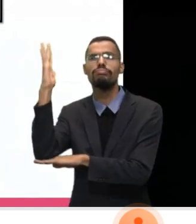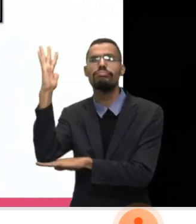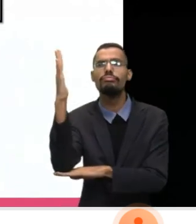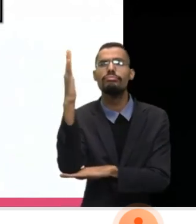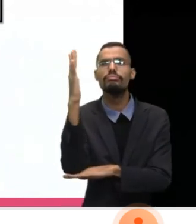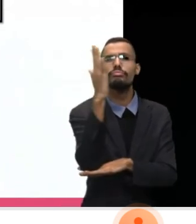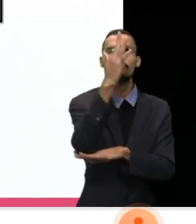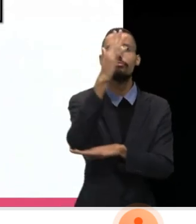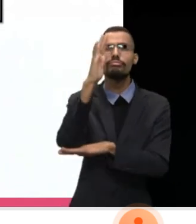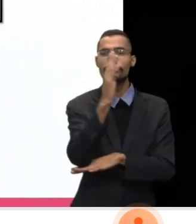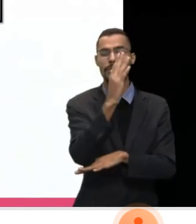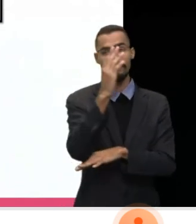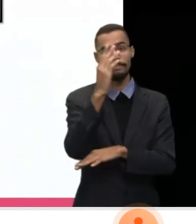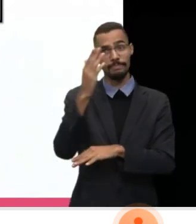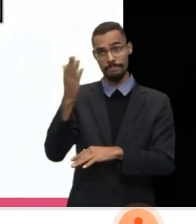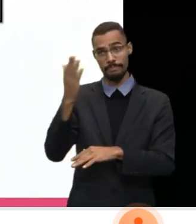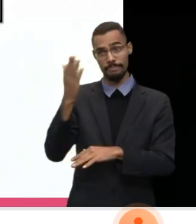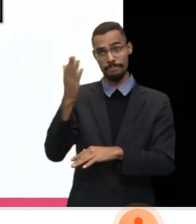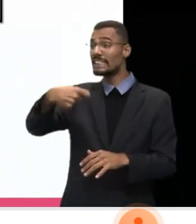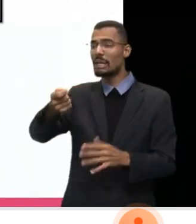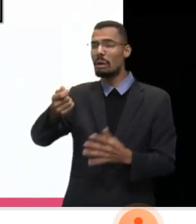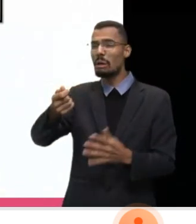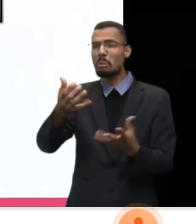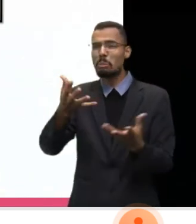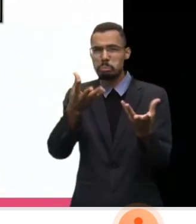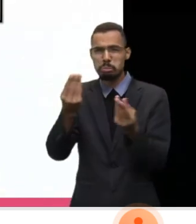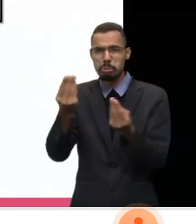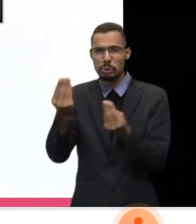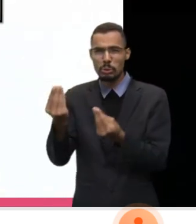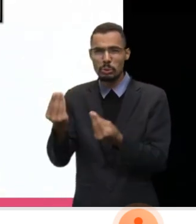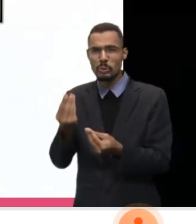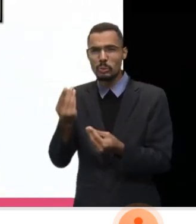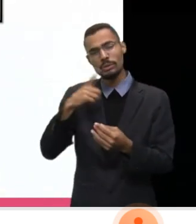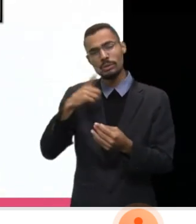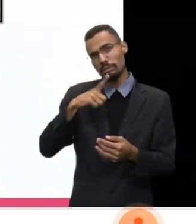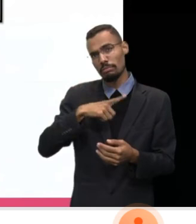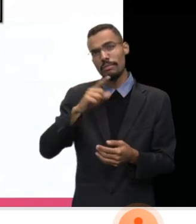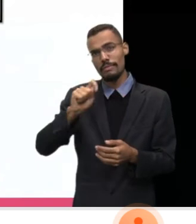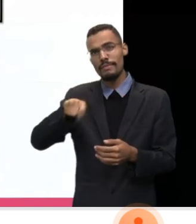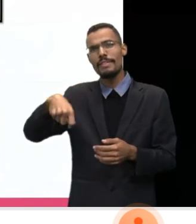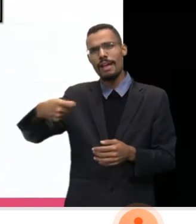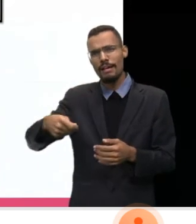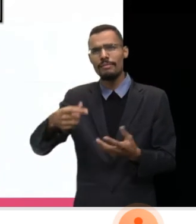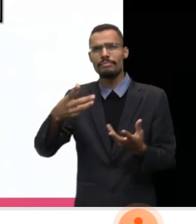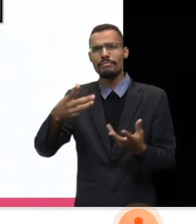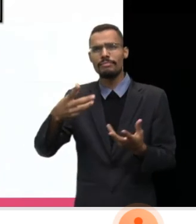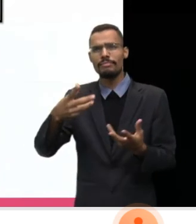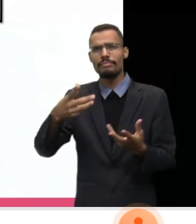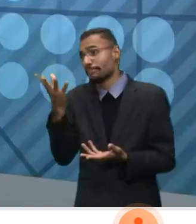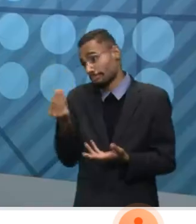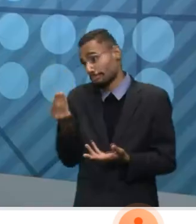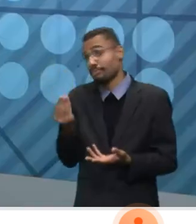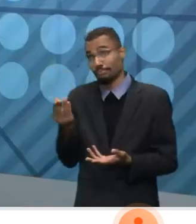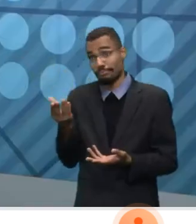casas. O sinal de muito, tá? Seria, né, o vocabulário muito.